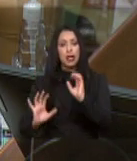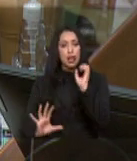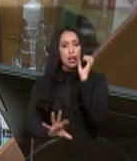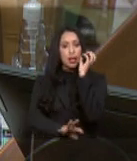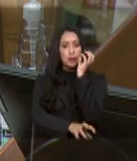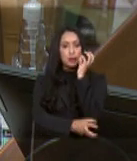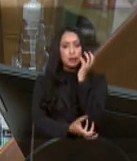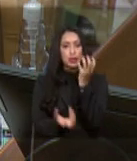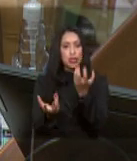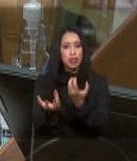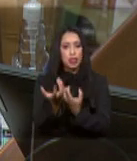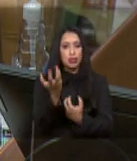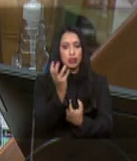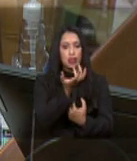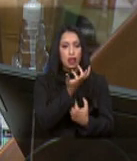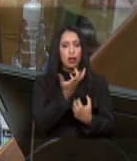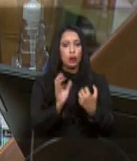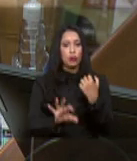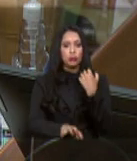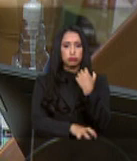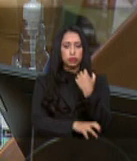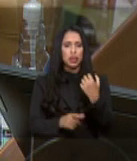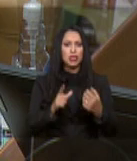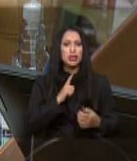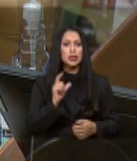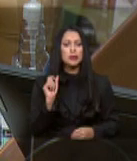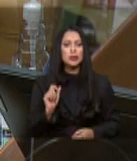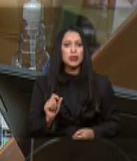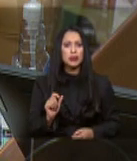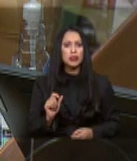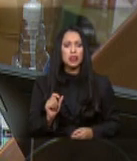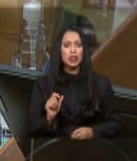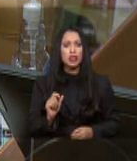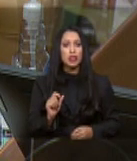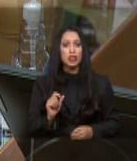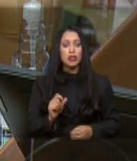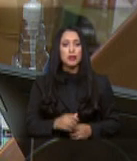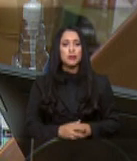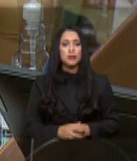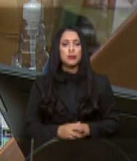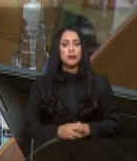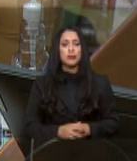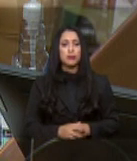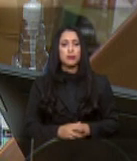de cupinização constitucional. Eu estou dizendo derivação